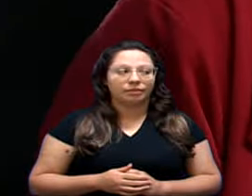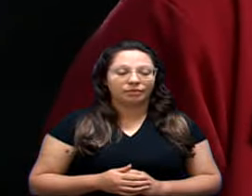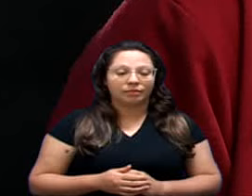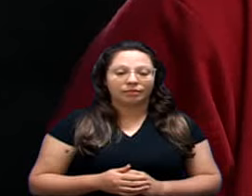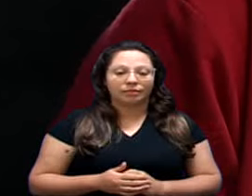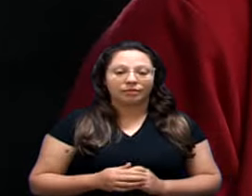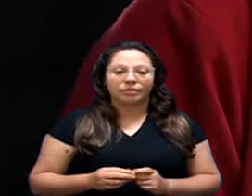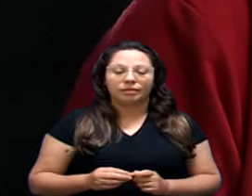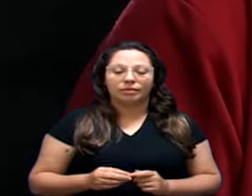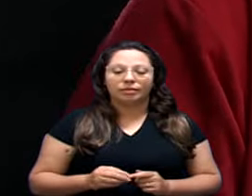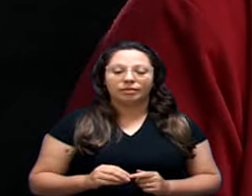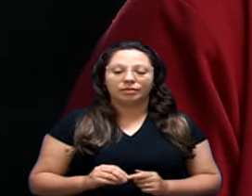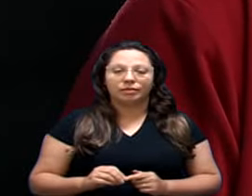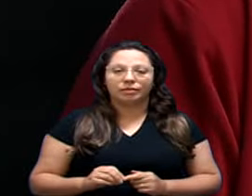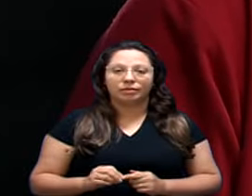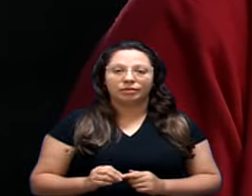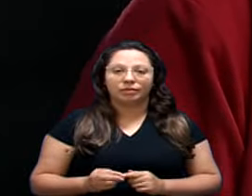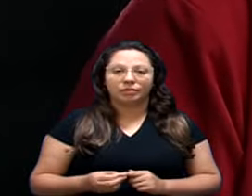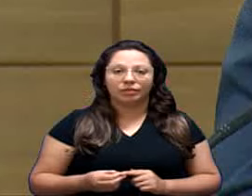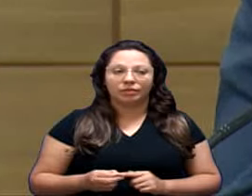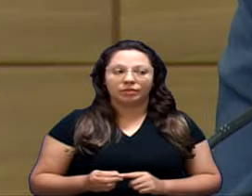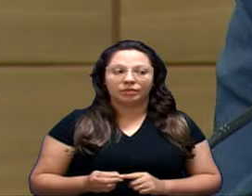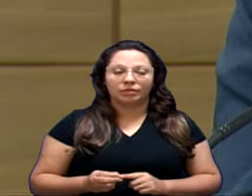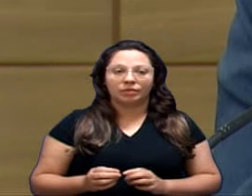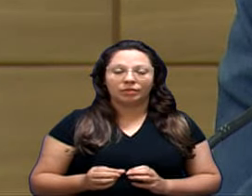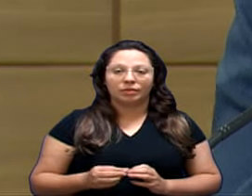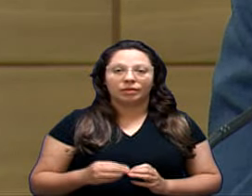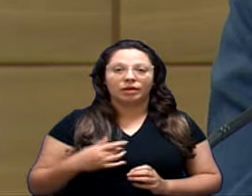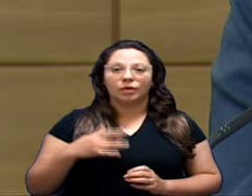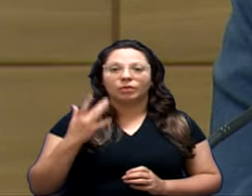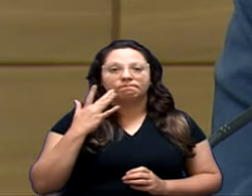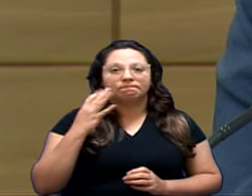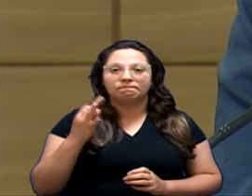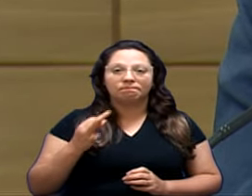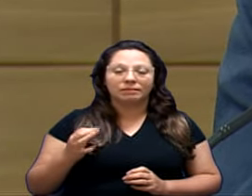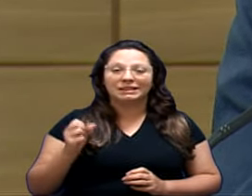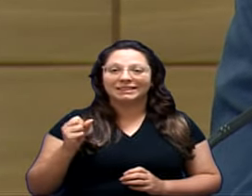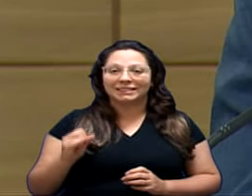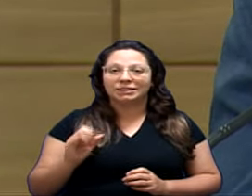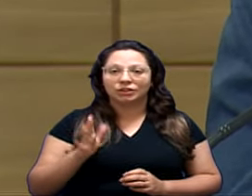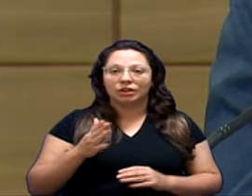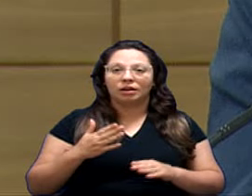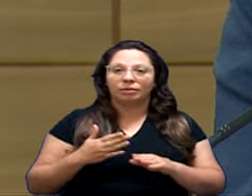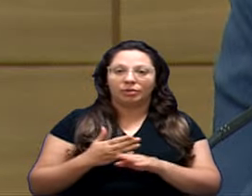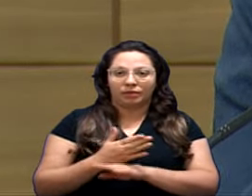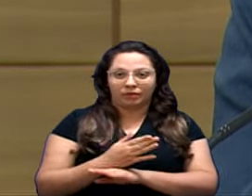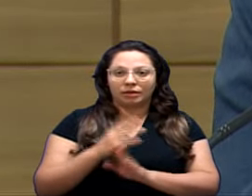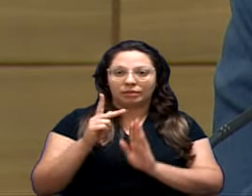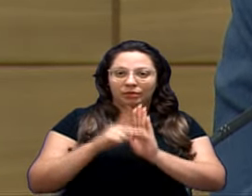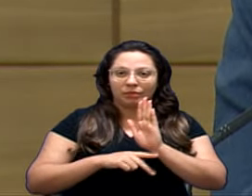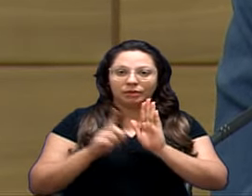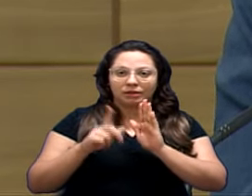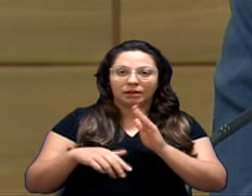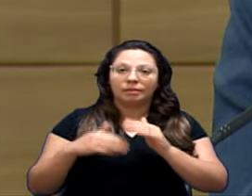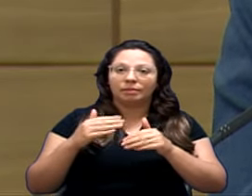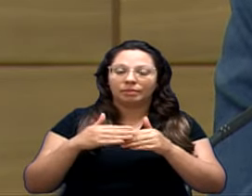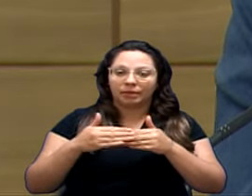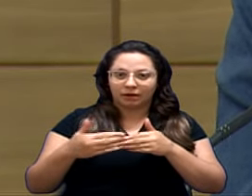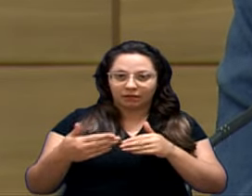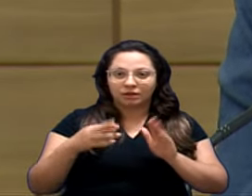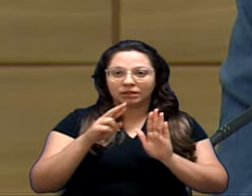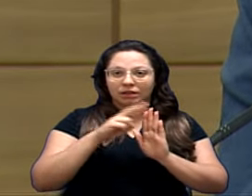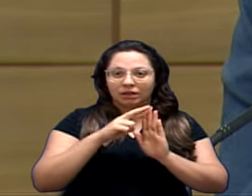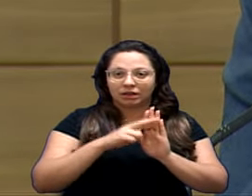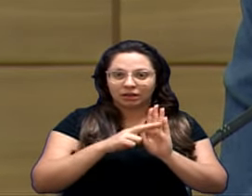aprovação então mas é que eu não tô entendendo porque se já tá consolidado essa proposta daqui pra frente São Regras que nós